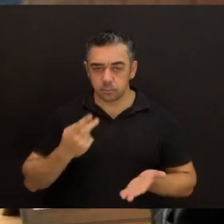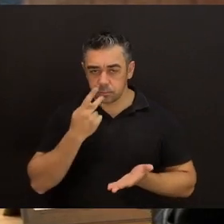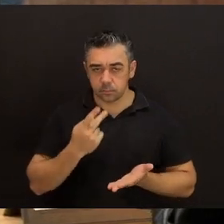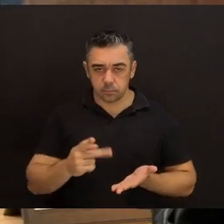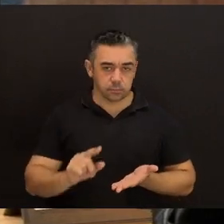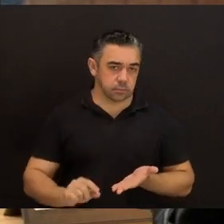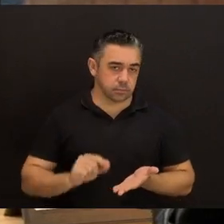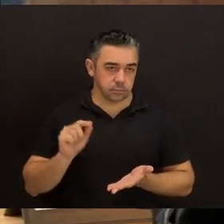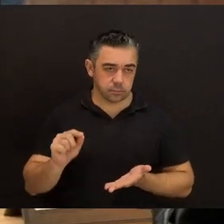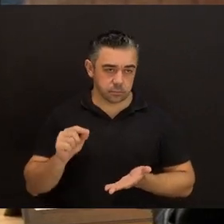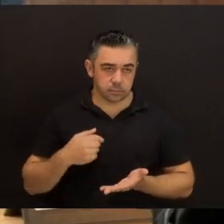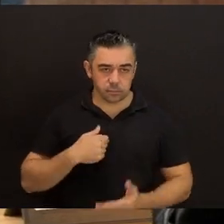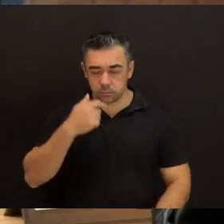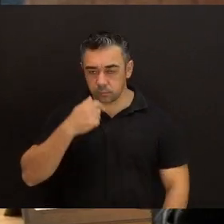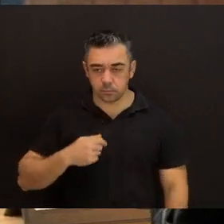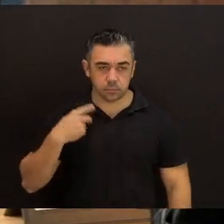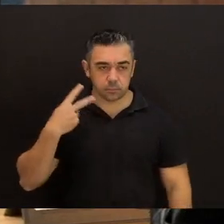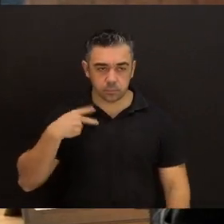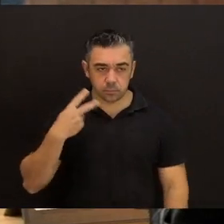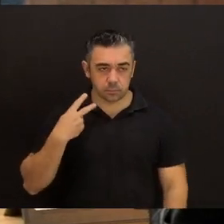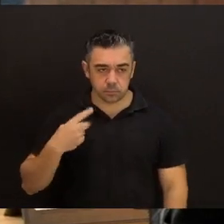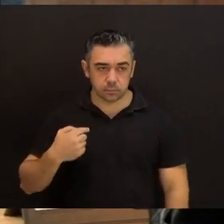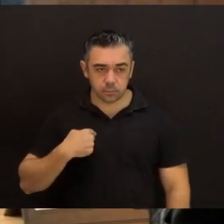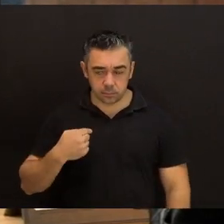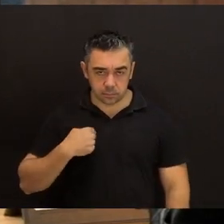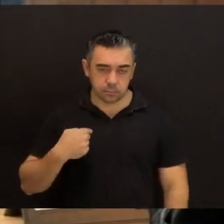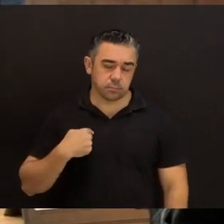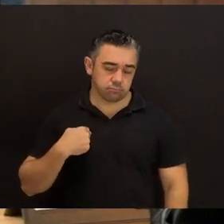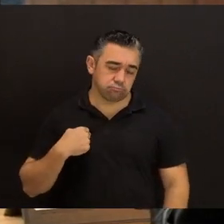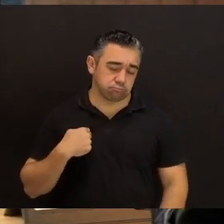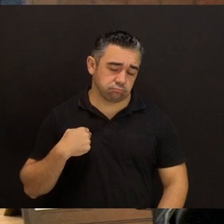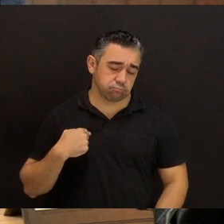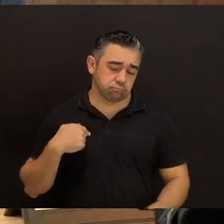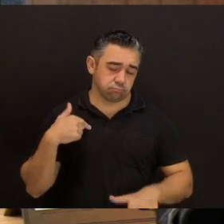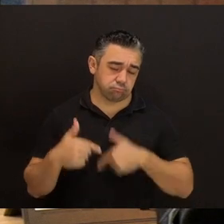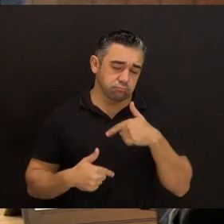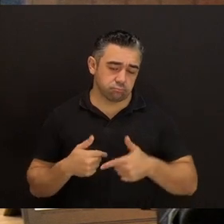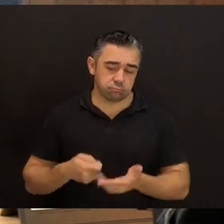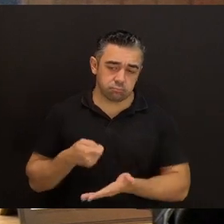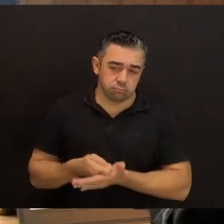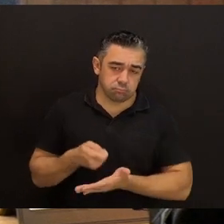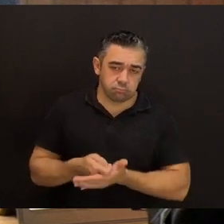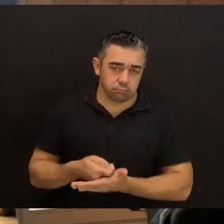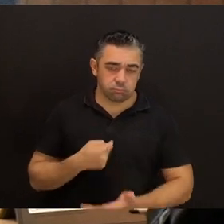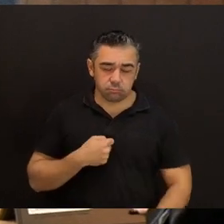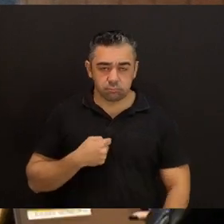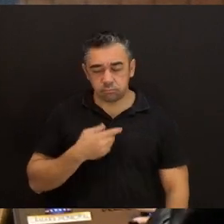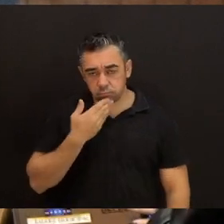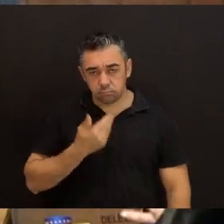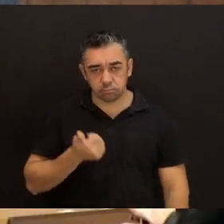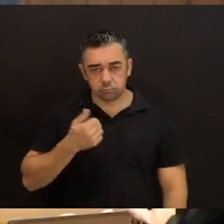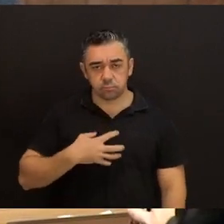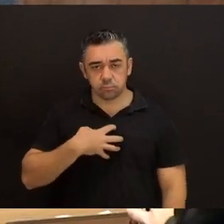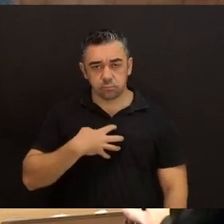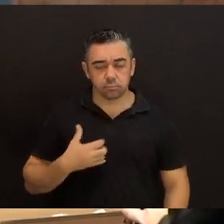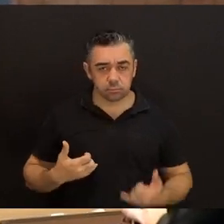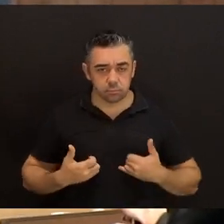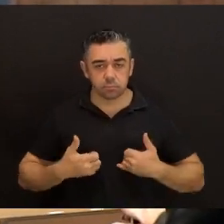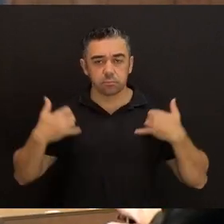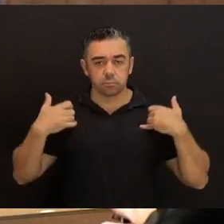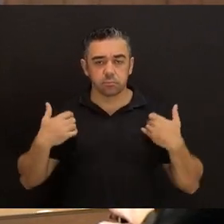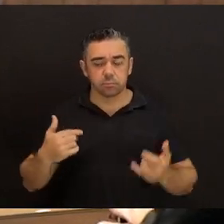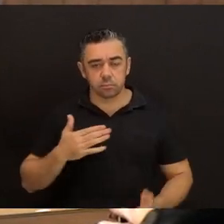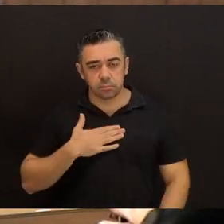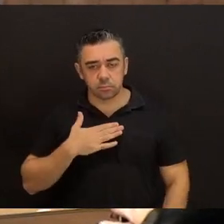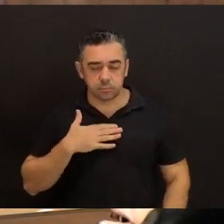enquanto o vereador não fiz mais do que minha obrigação me sinto melhor nem mais orgulhoso pela minha conduta mas